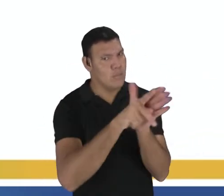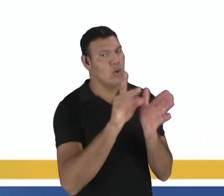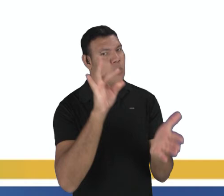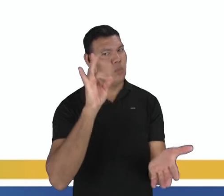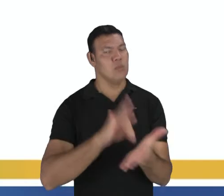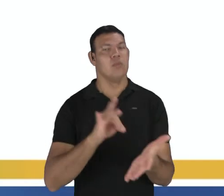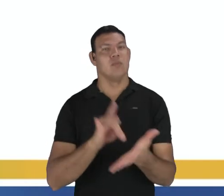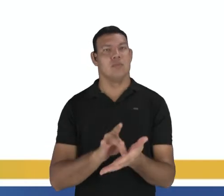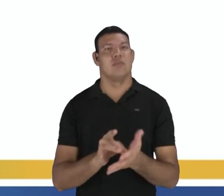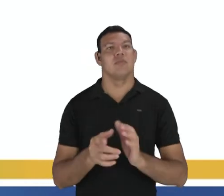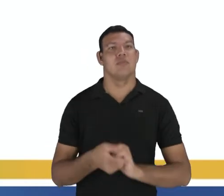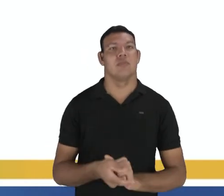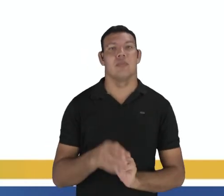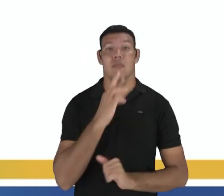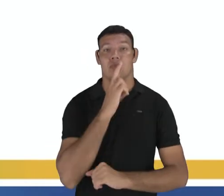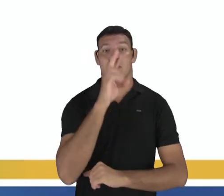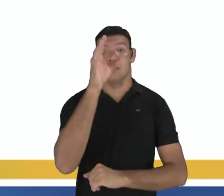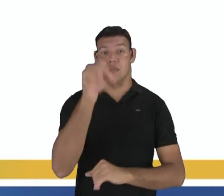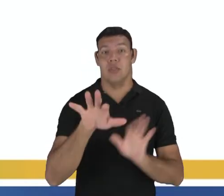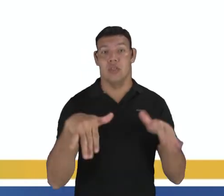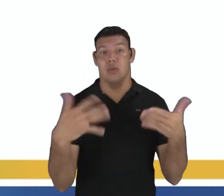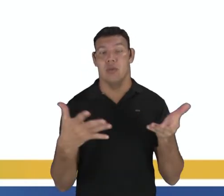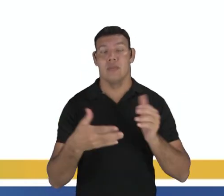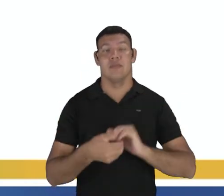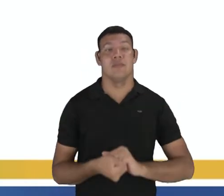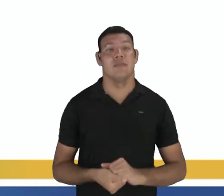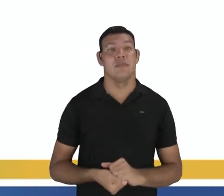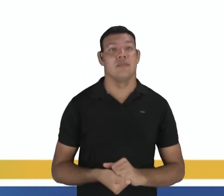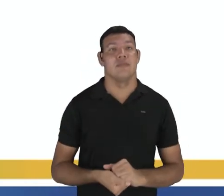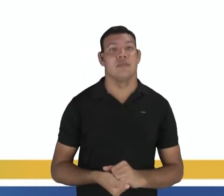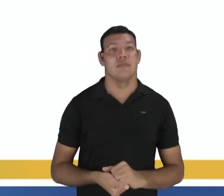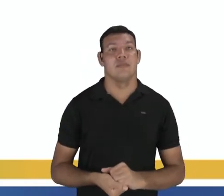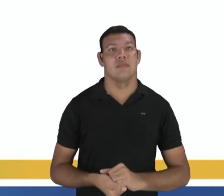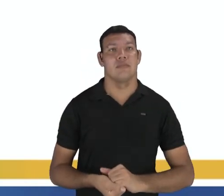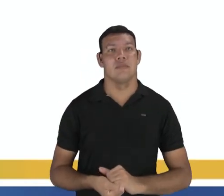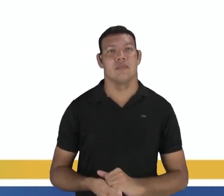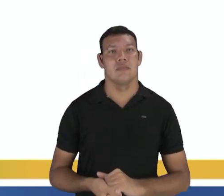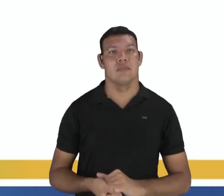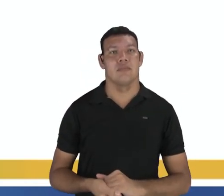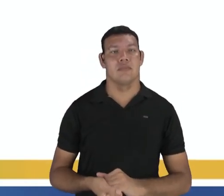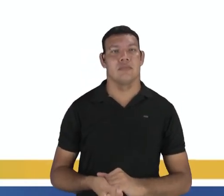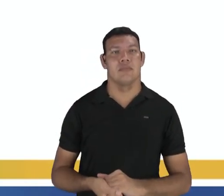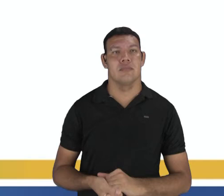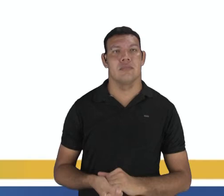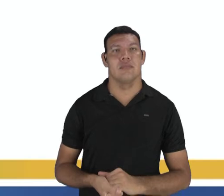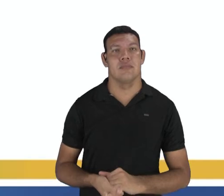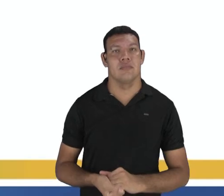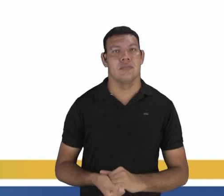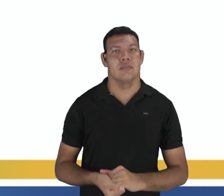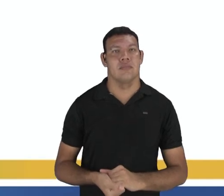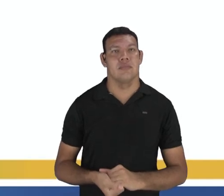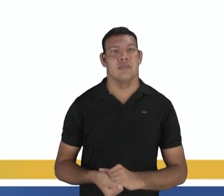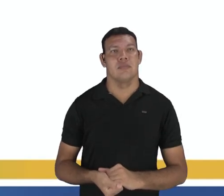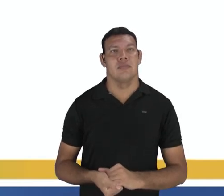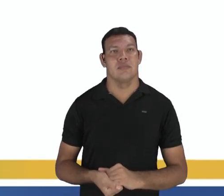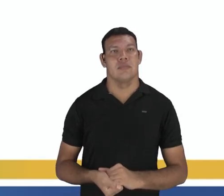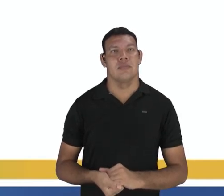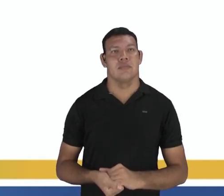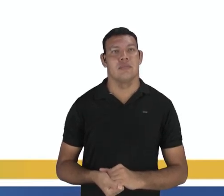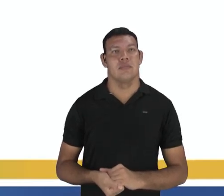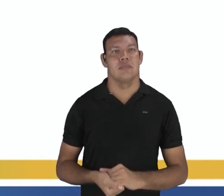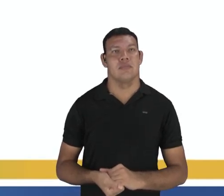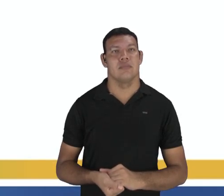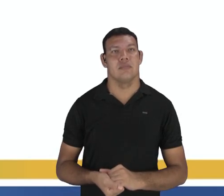próprio, denotativo. Ocorre qual a resposta correta? Em que a palavra destacar está no seu sentido próprio,